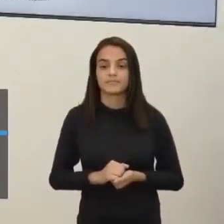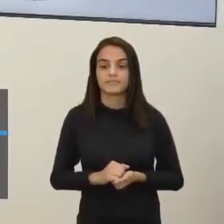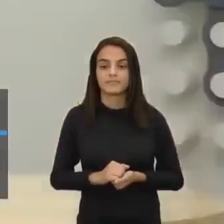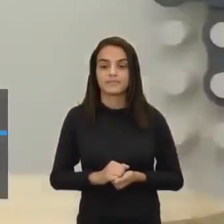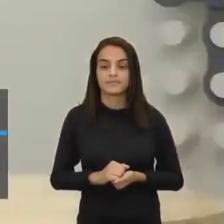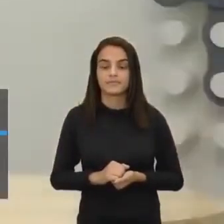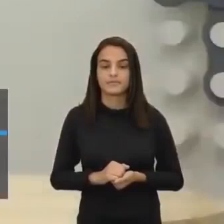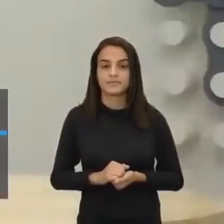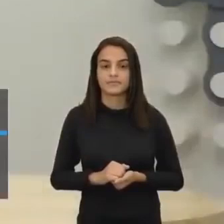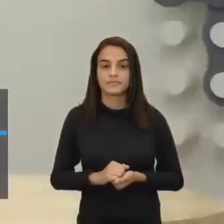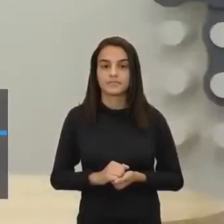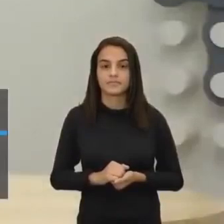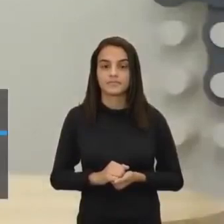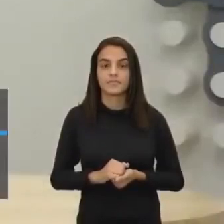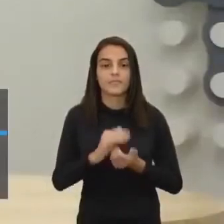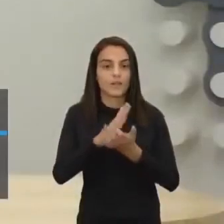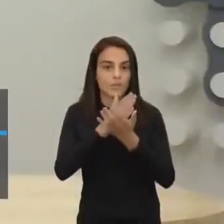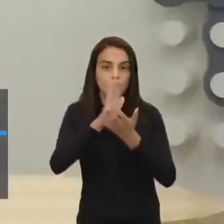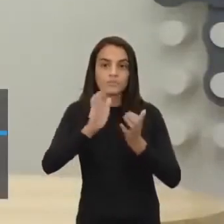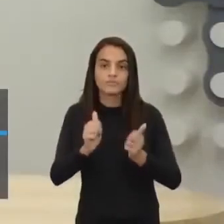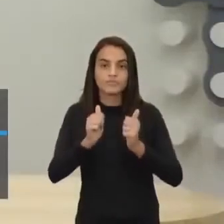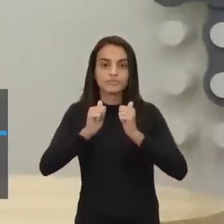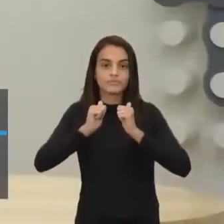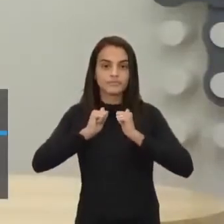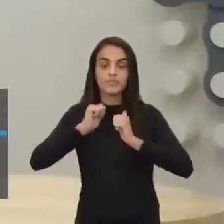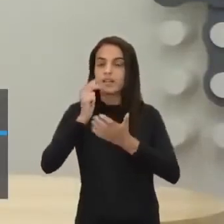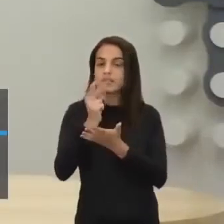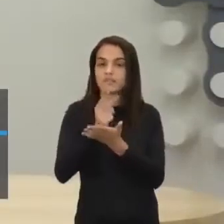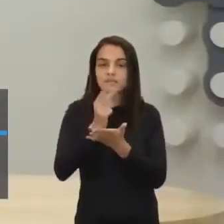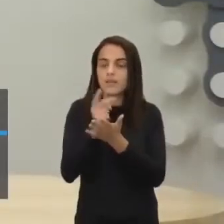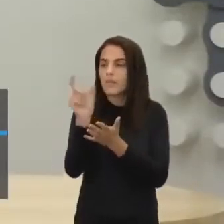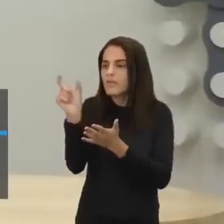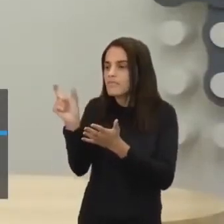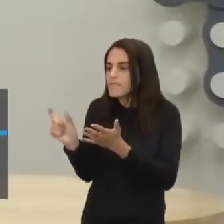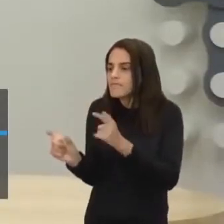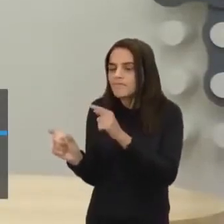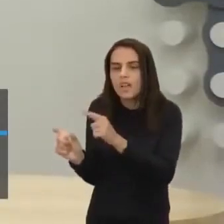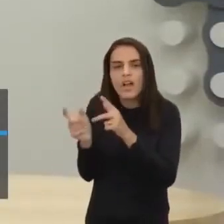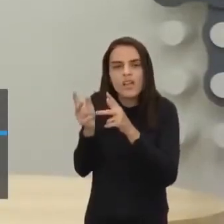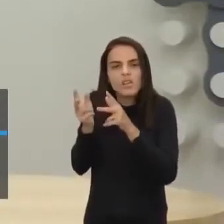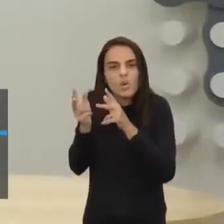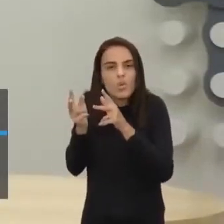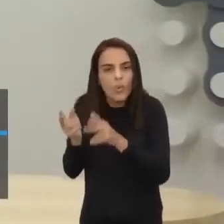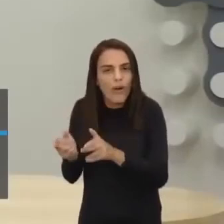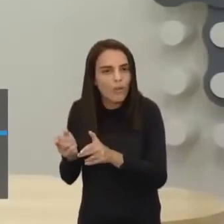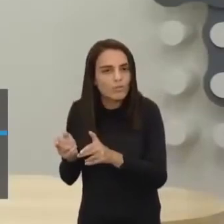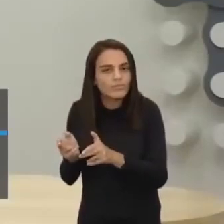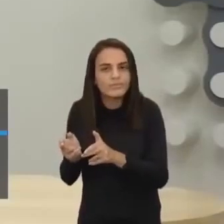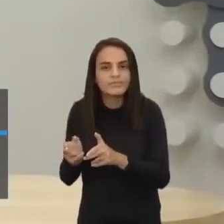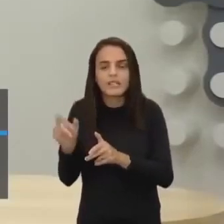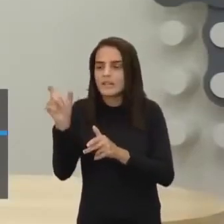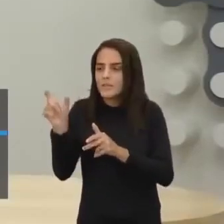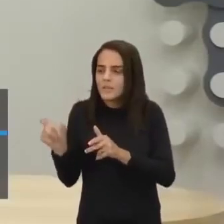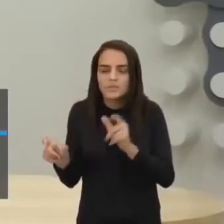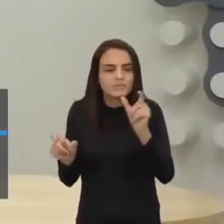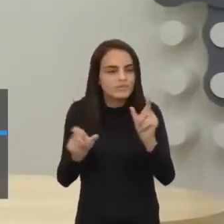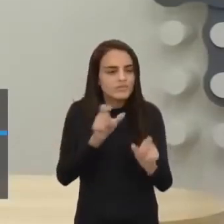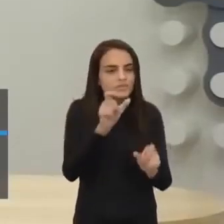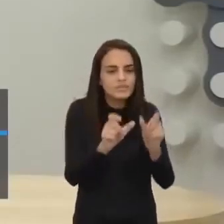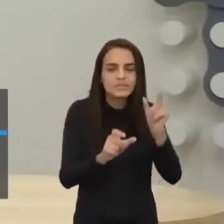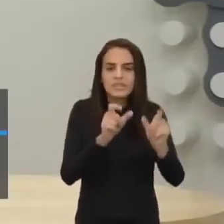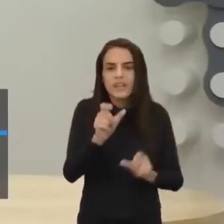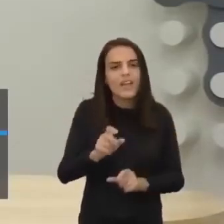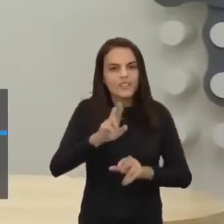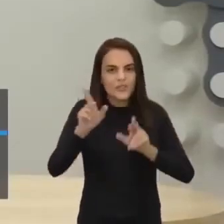ó. Alguns atores que acabam tendo sempre o mesmo perfil, né? Sim, o personagem é bem parecido. O mesmo sim. personagem, parece que